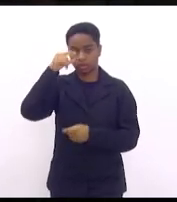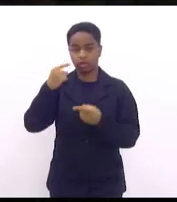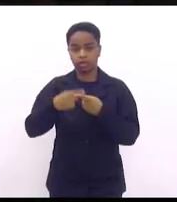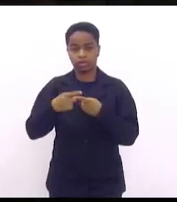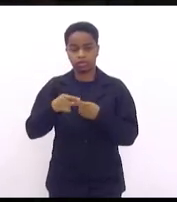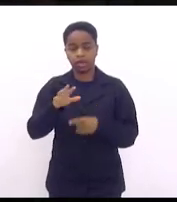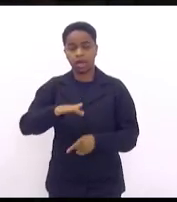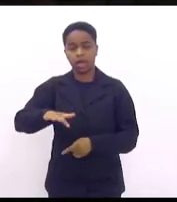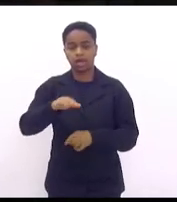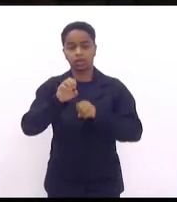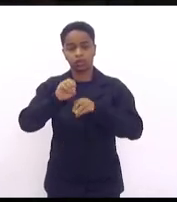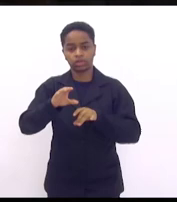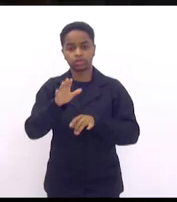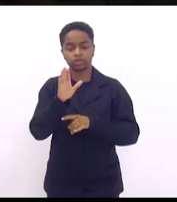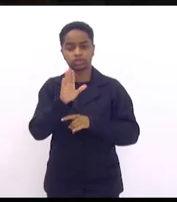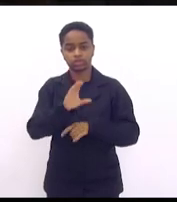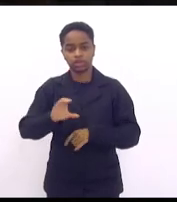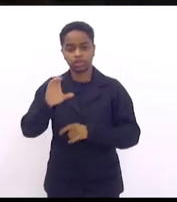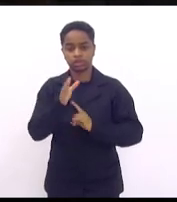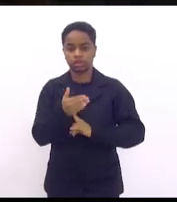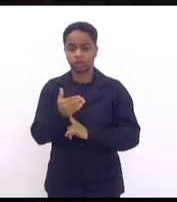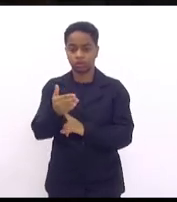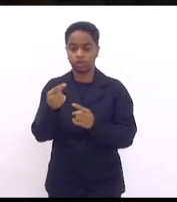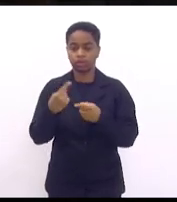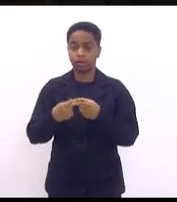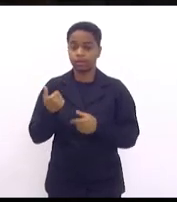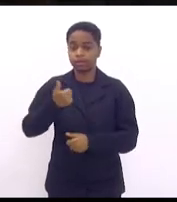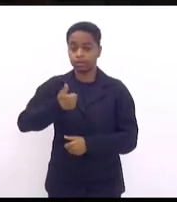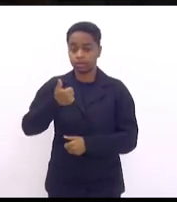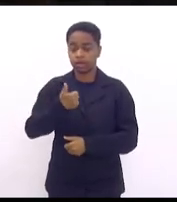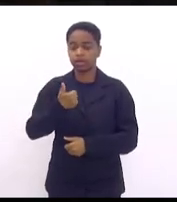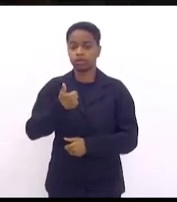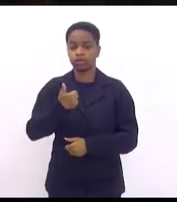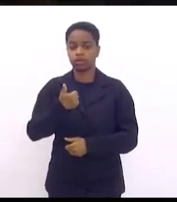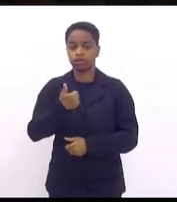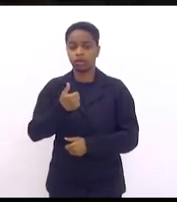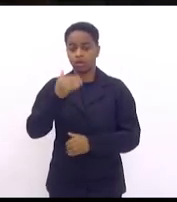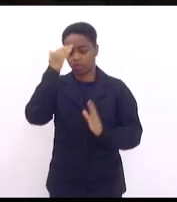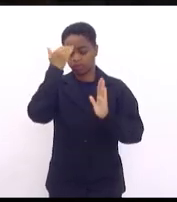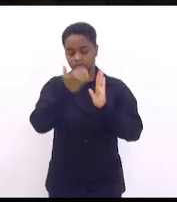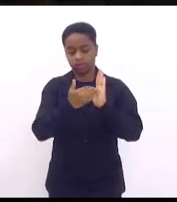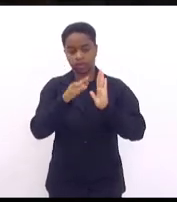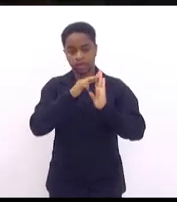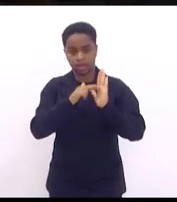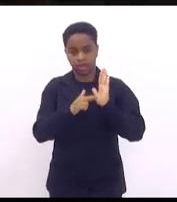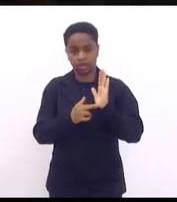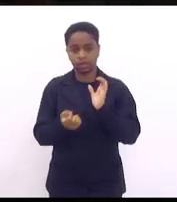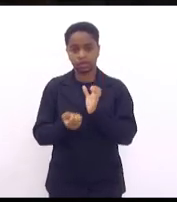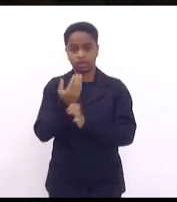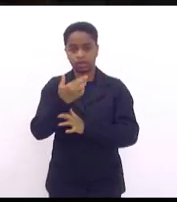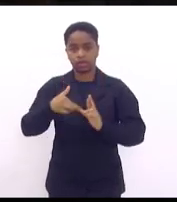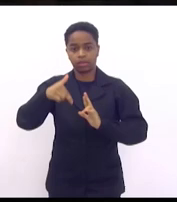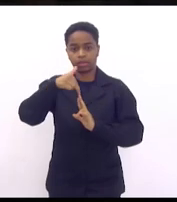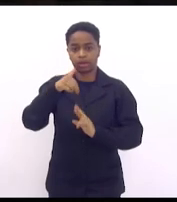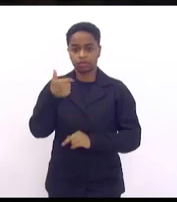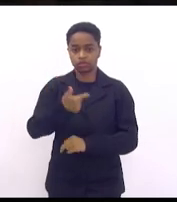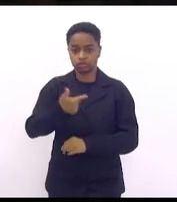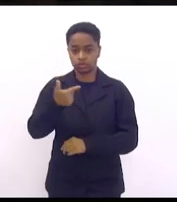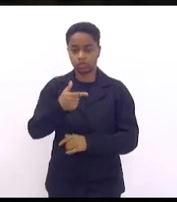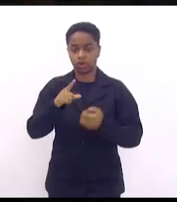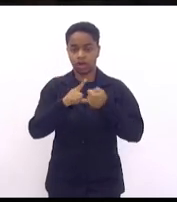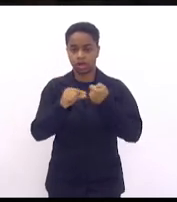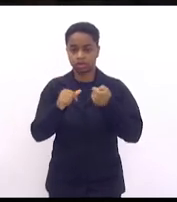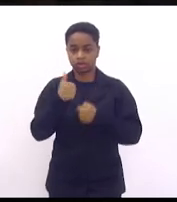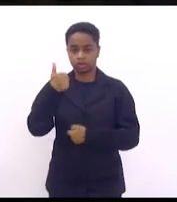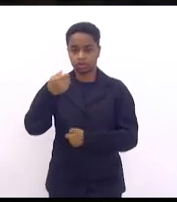de educação, ciência e tecnologia. Primeiro, porque atende aos critérios estabelecidos pelo parágrafo 2º do